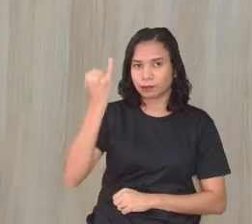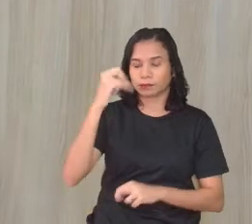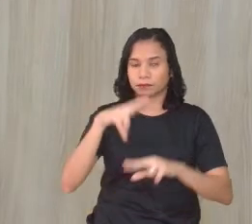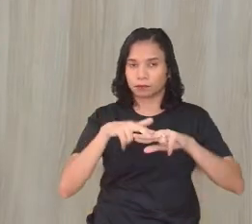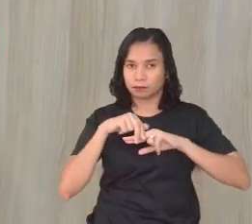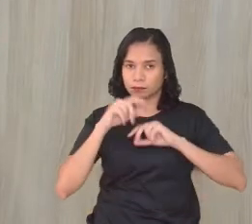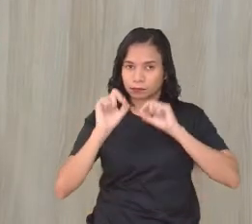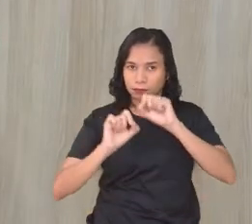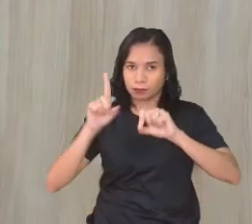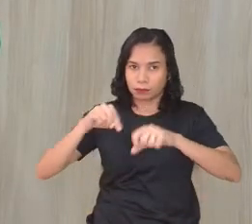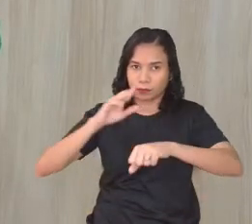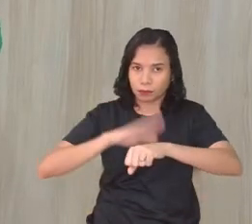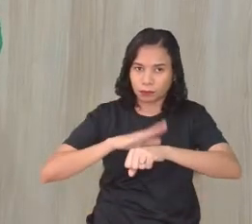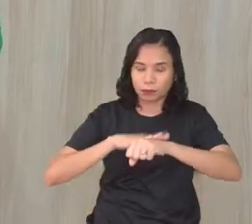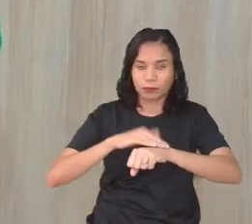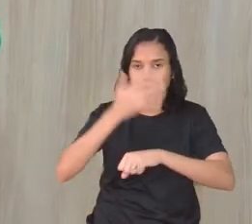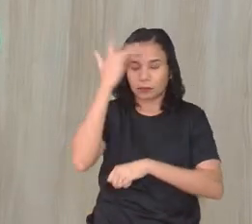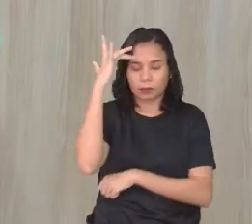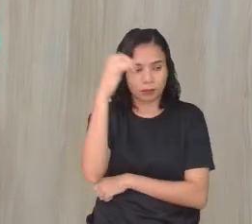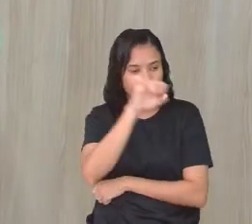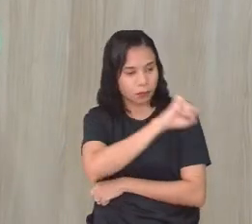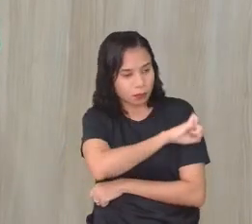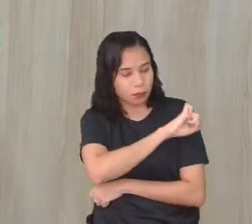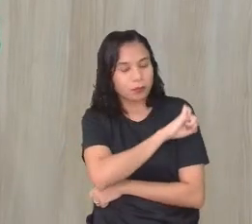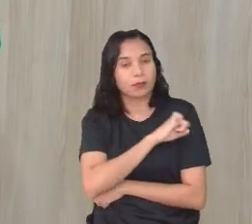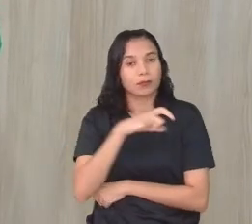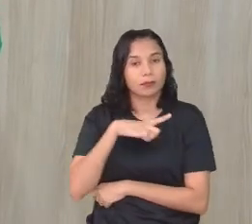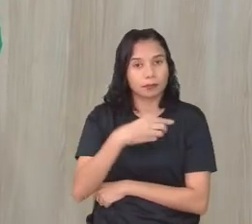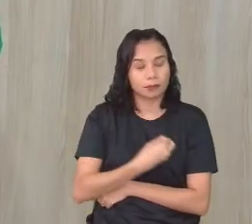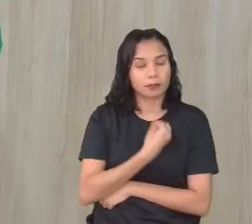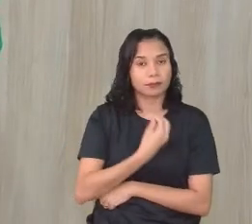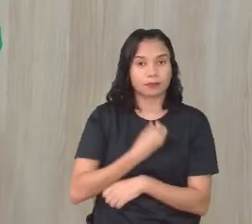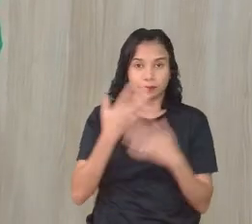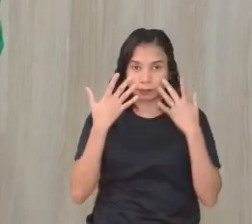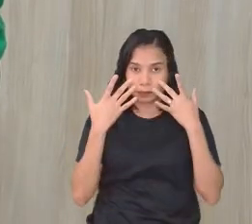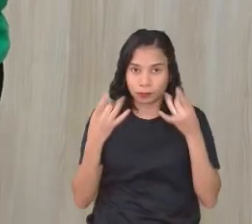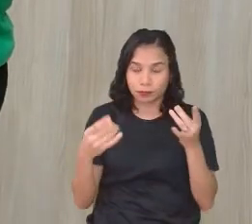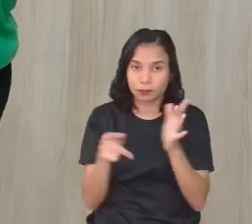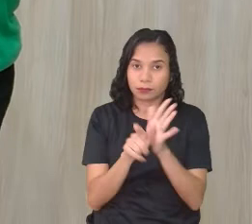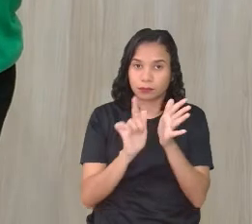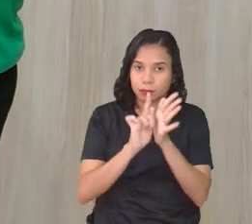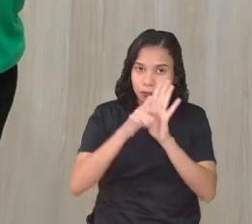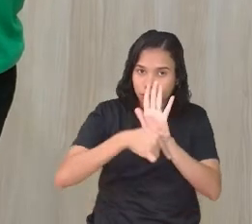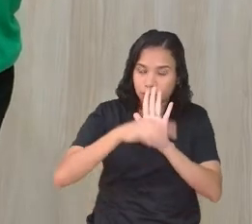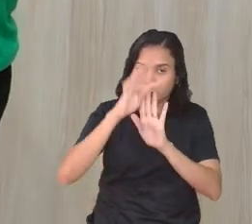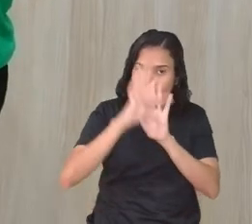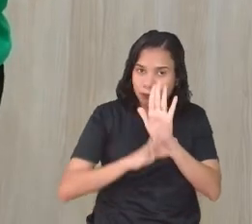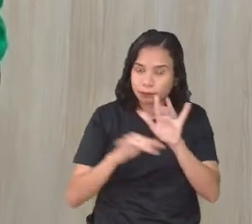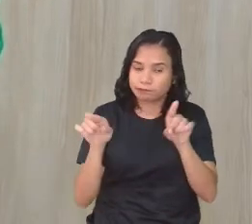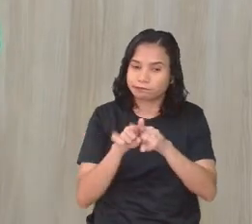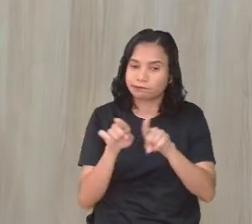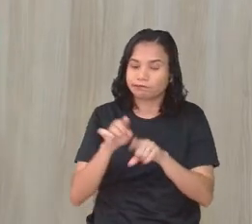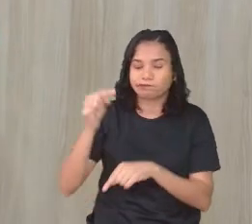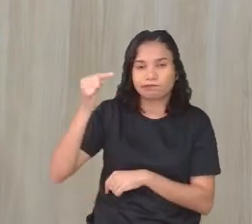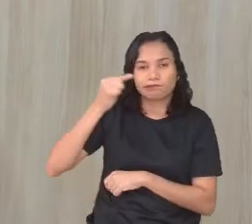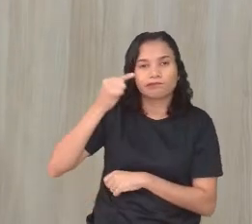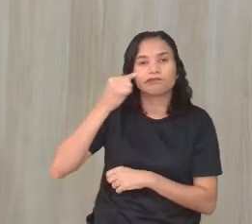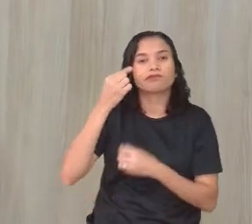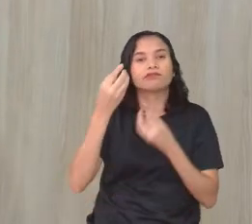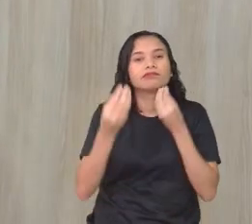Então, é tempo do oitavo ano estar atento a esse gênero e estar pensando, não